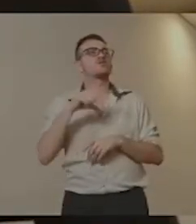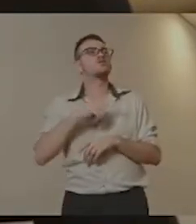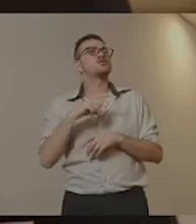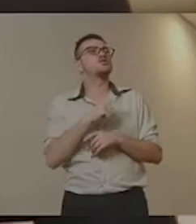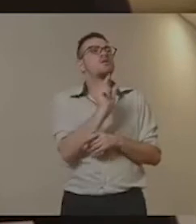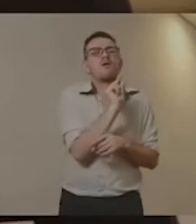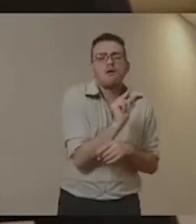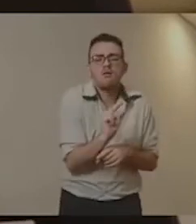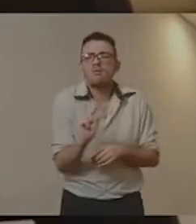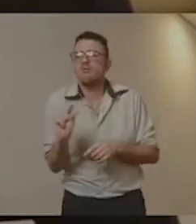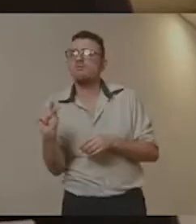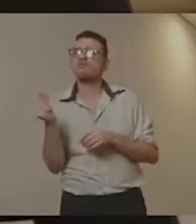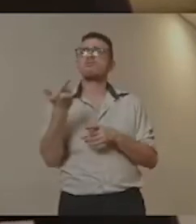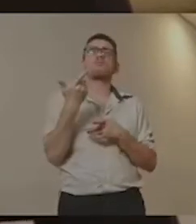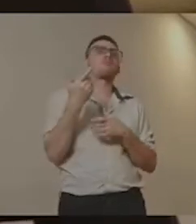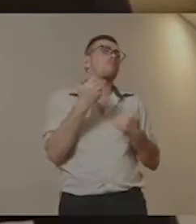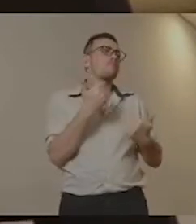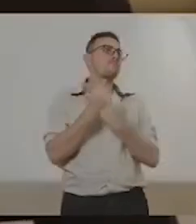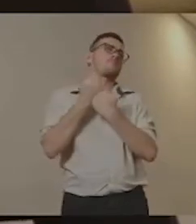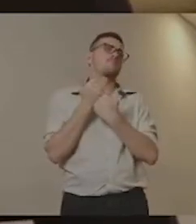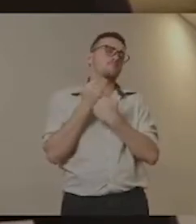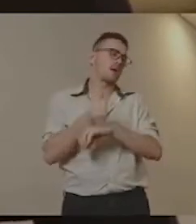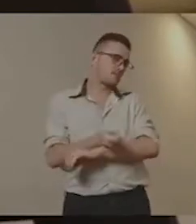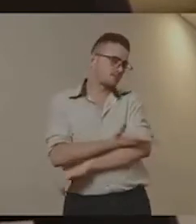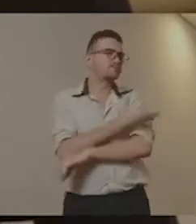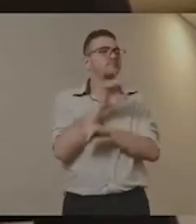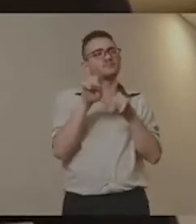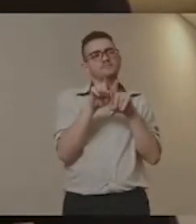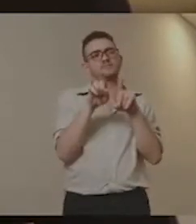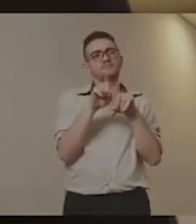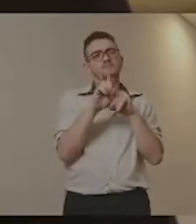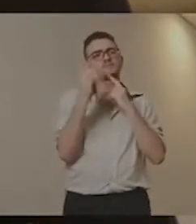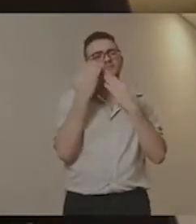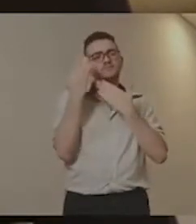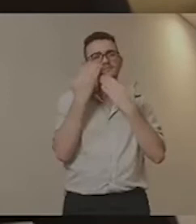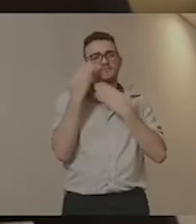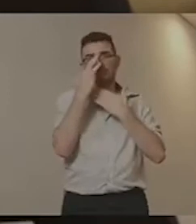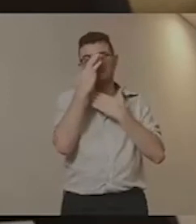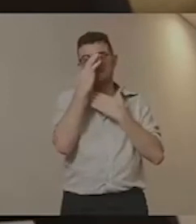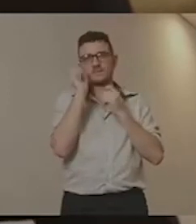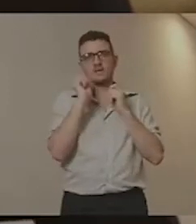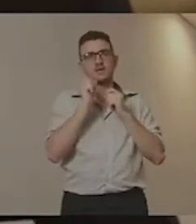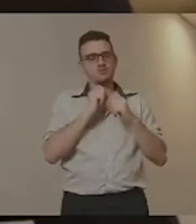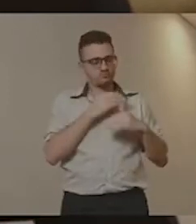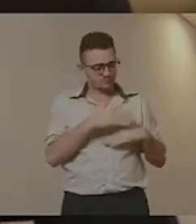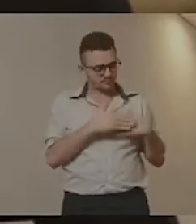apoio emocional e atendimento psicológico. Isso foi acontecendo depois de muito